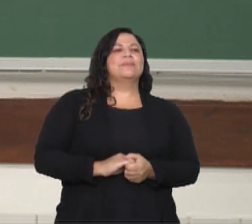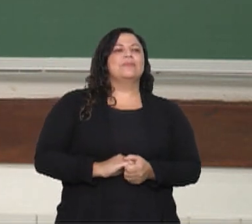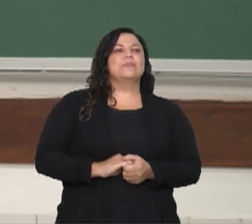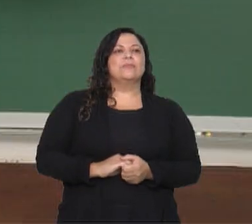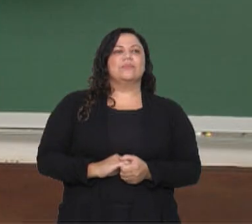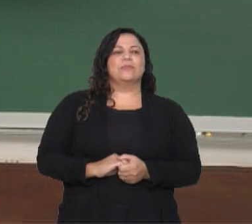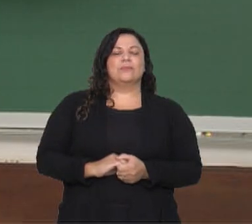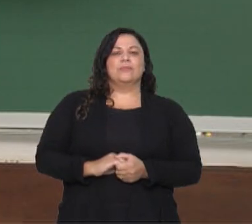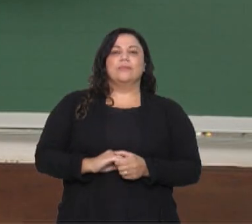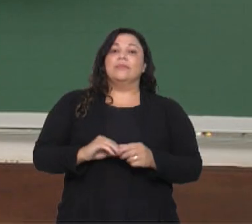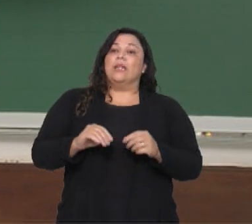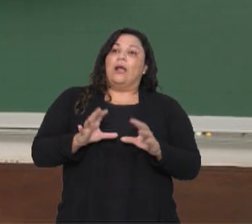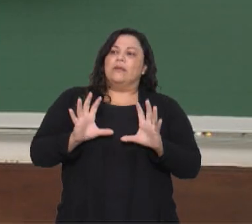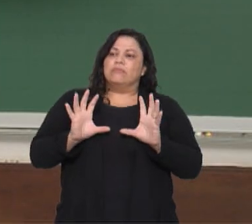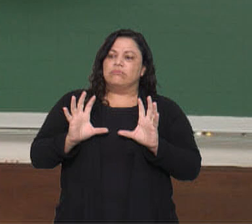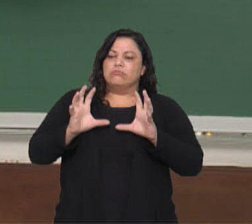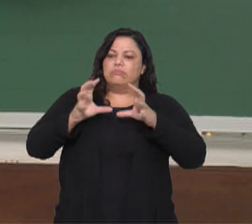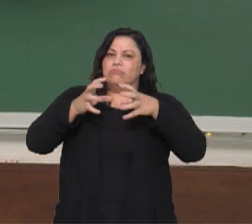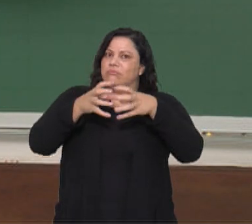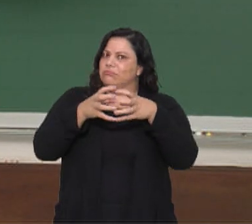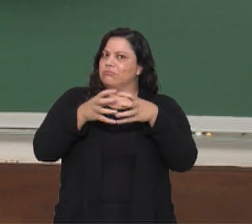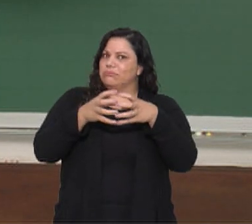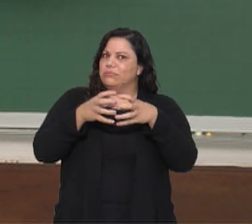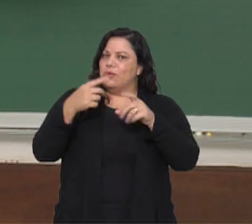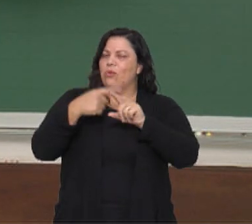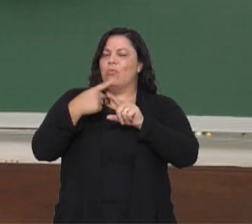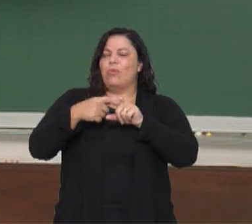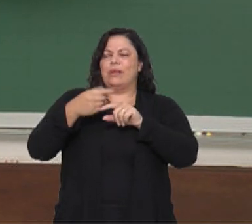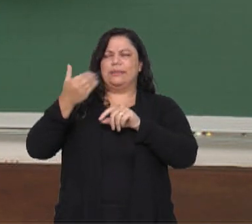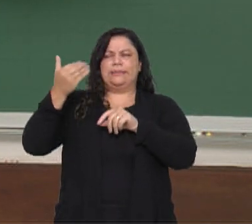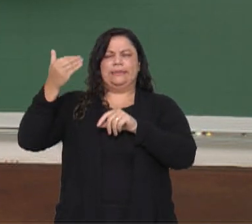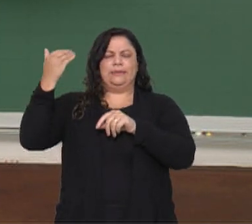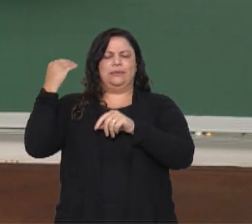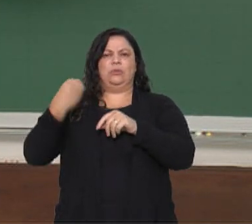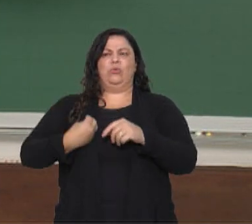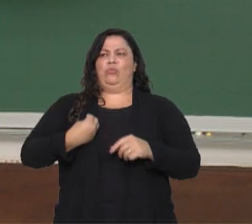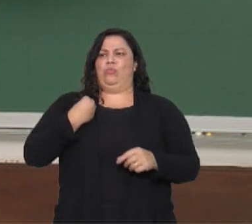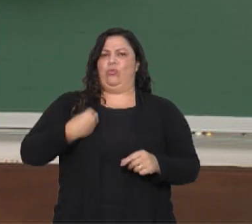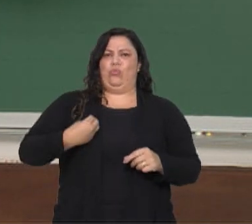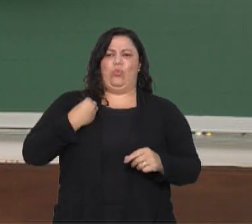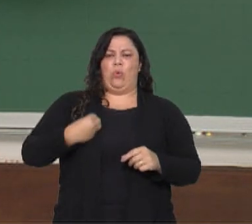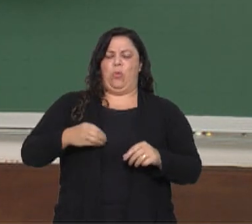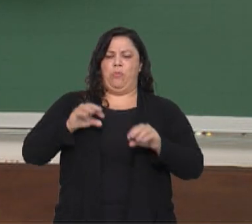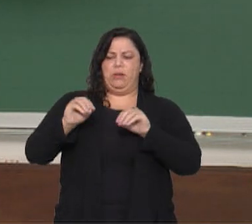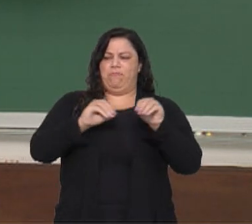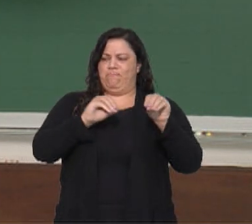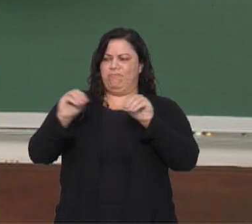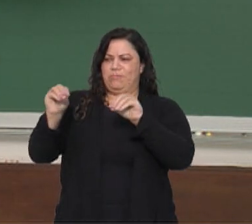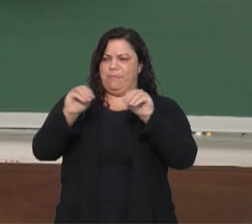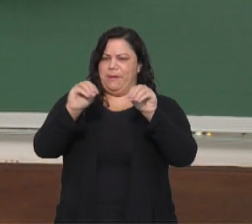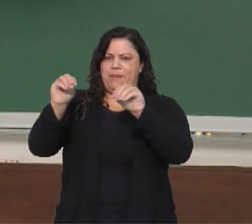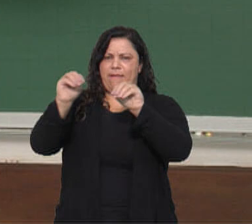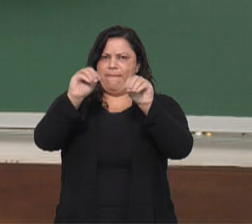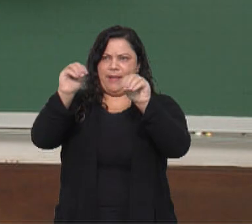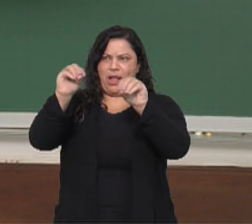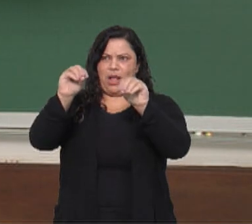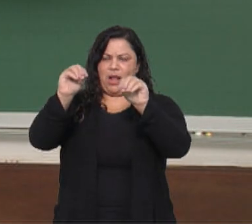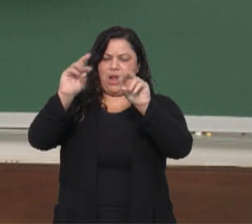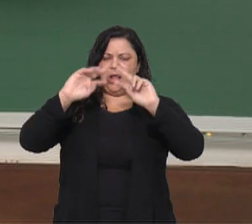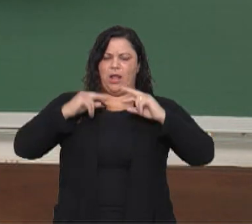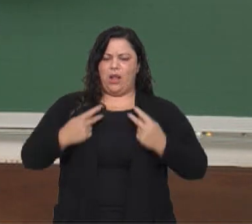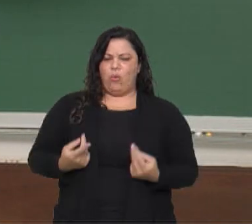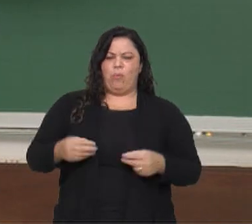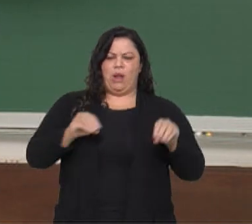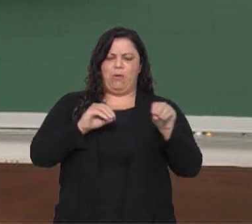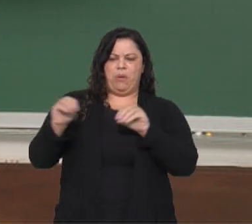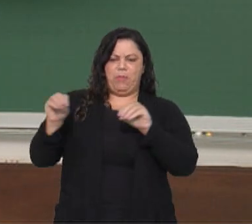agrupamentos, porque antigamente, no período paleolítico, o homem vive sempre de uma maneira nômade, então ele não tem como ele parar